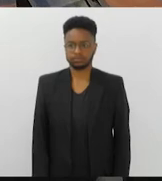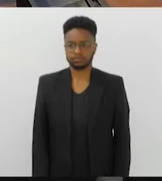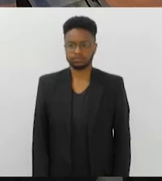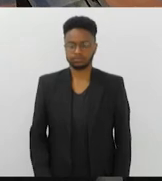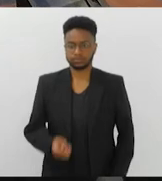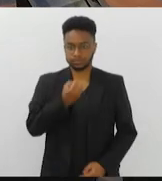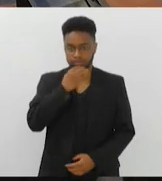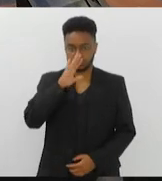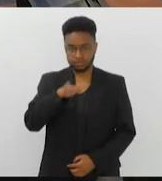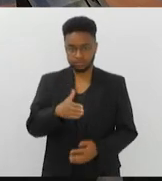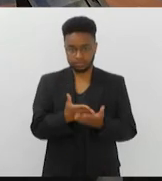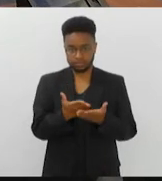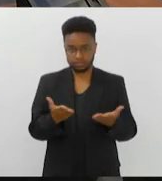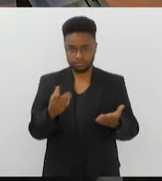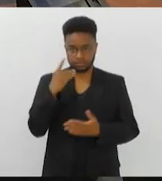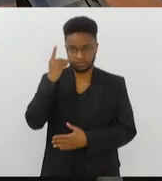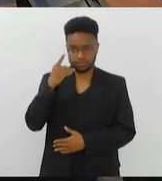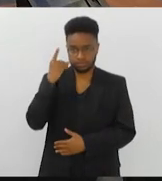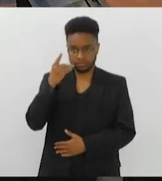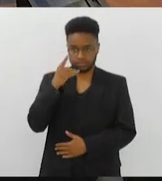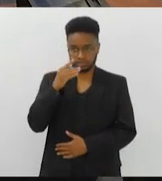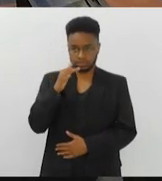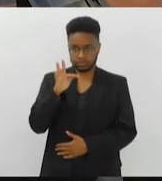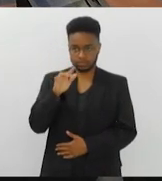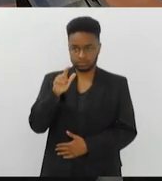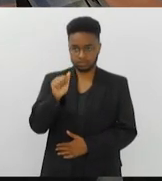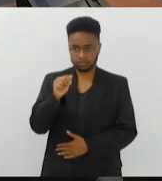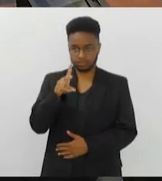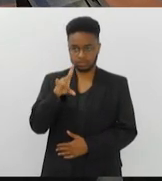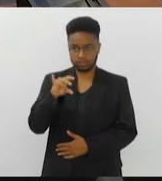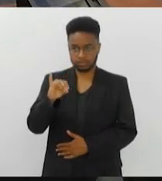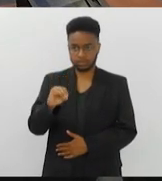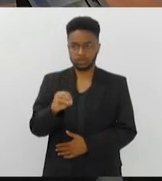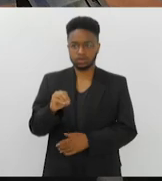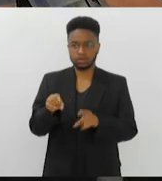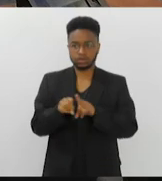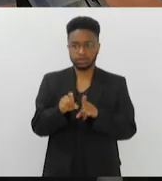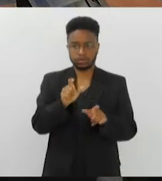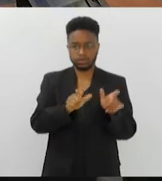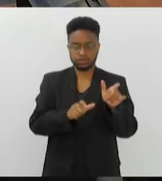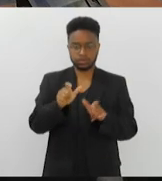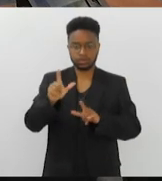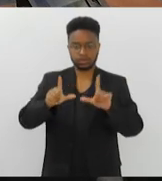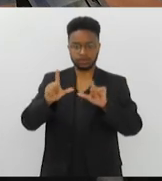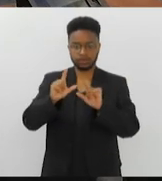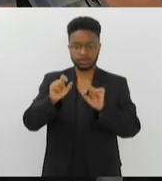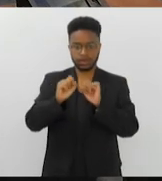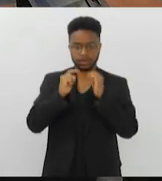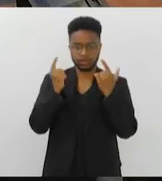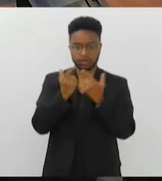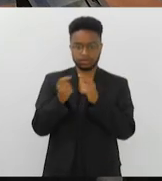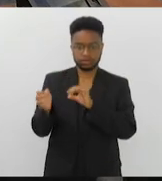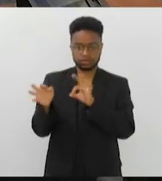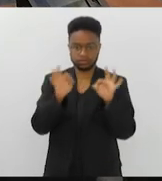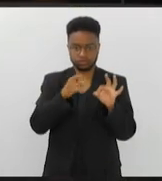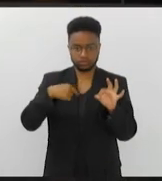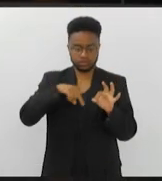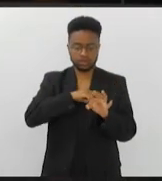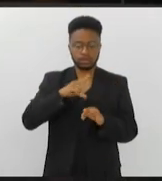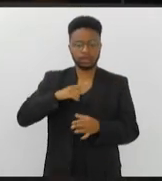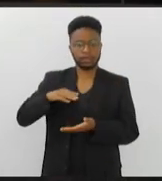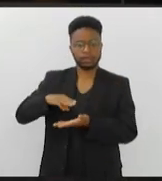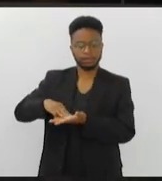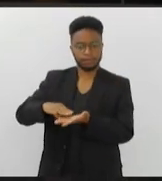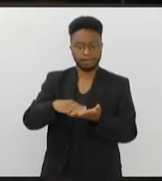Boa tarde, nosso nobre deputado Serafim. Boa tarde, Marquinhos. Boa tarde a todos da TV Alerj. Boa tarde a todos que nos assistem aqui. Havendo um número